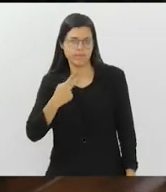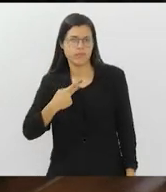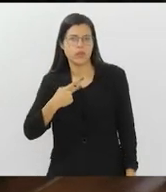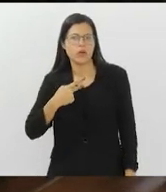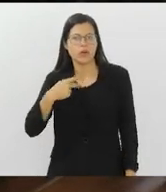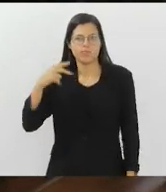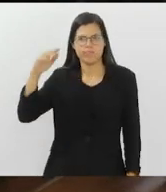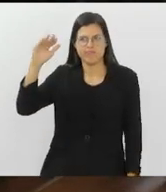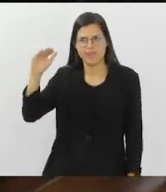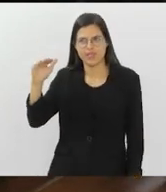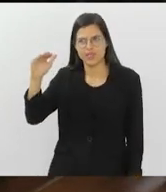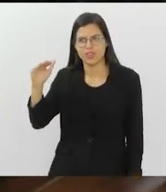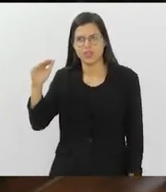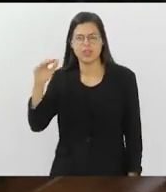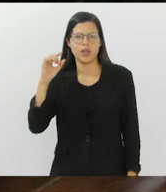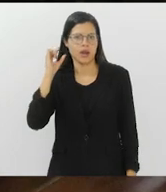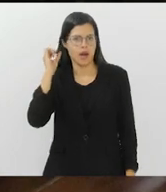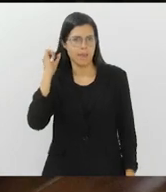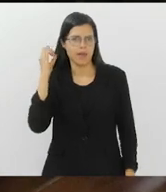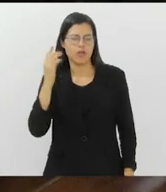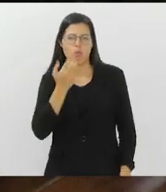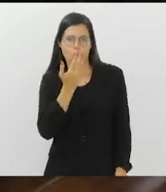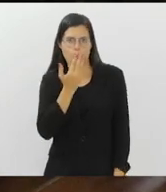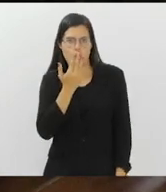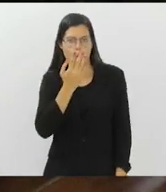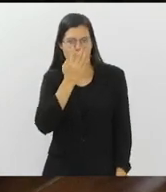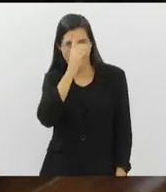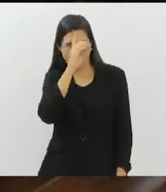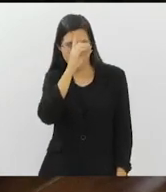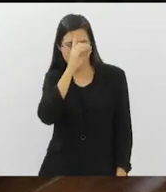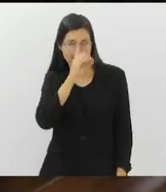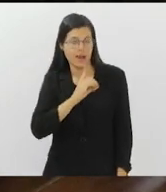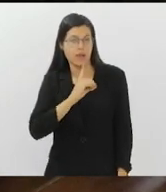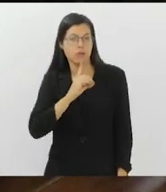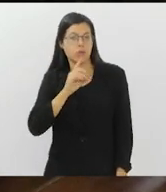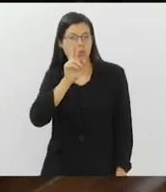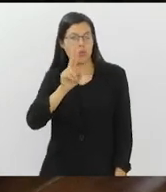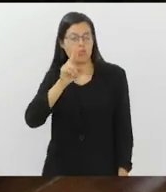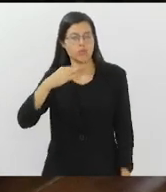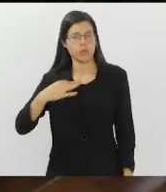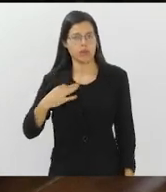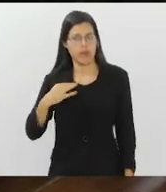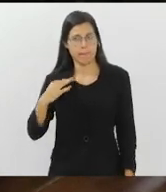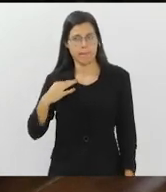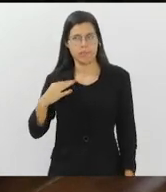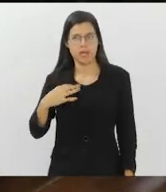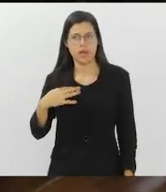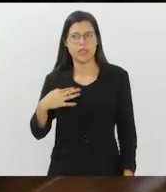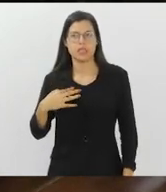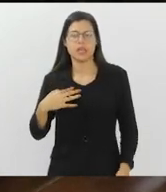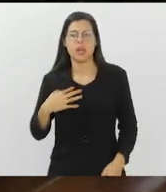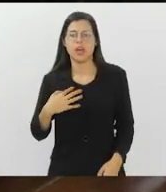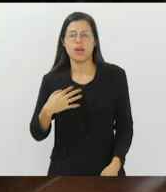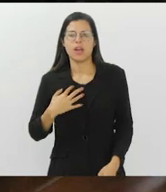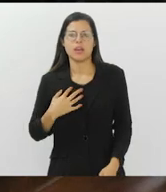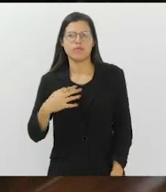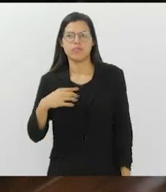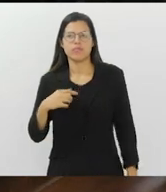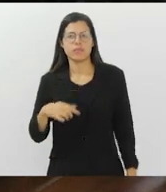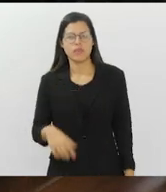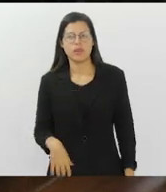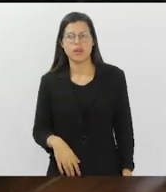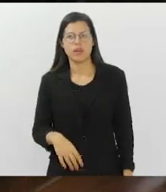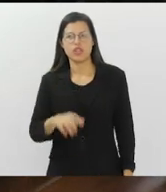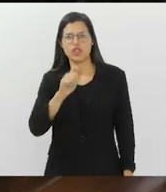baixinha, tenho cabelo loiro e estou usando uma blusa dizendo que a mãe